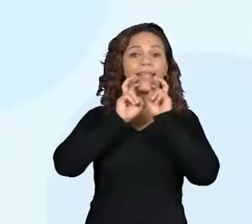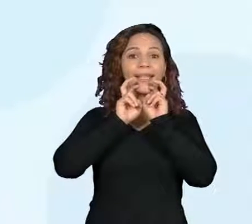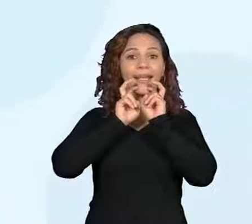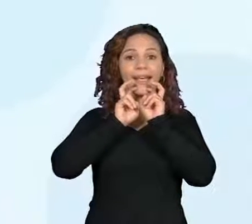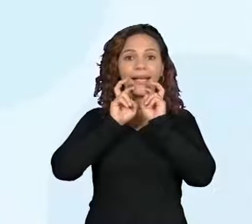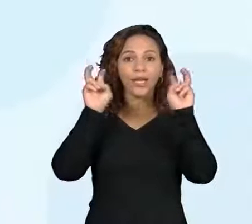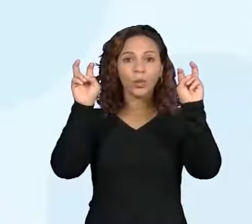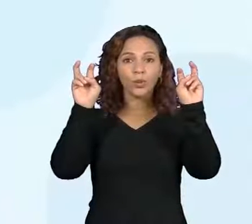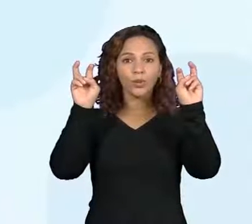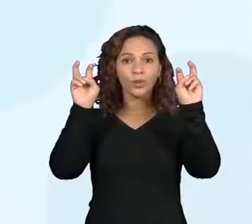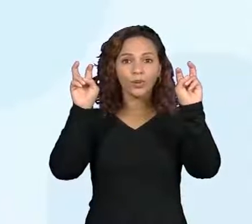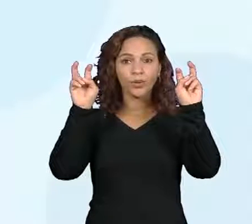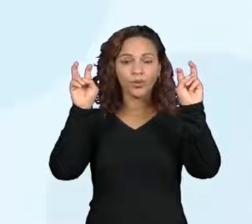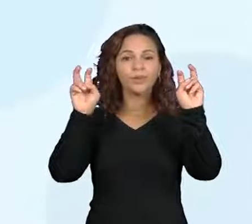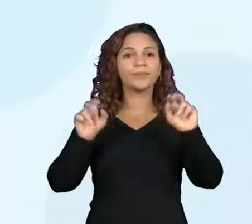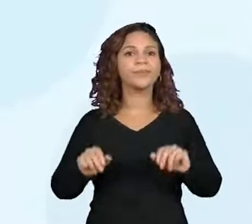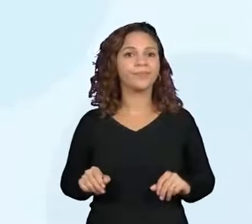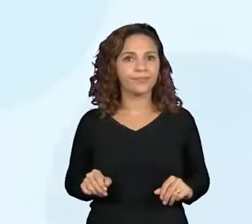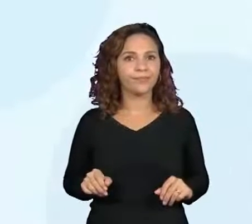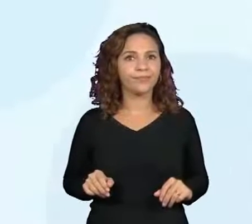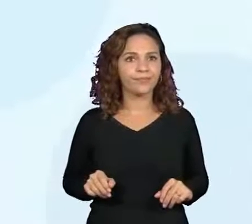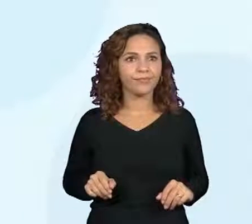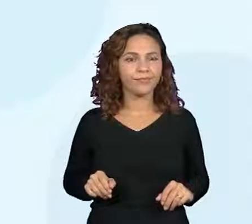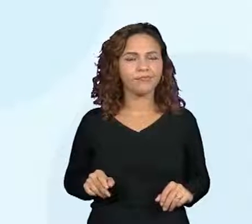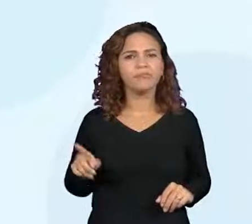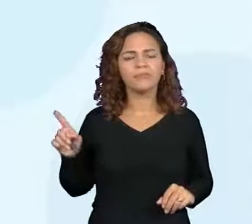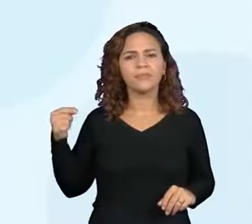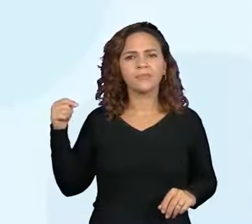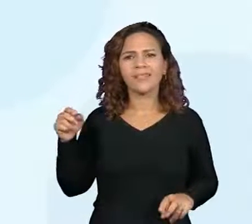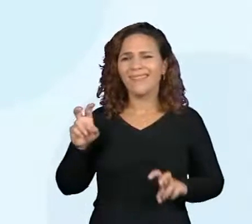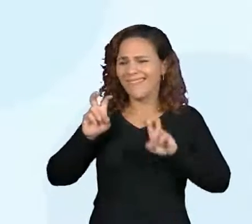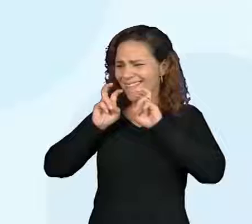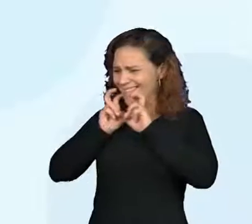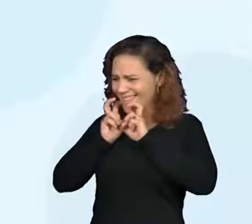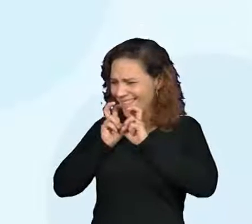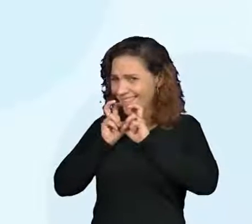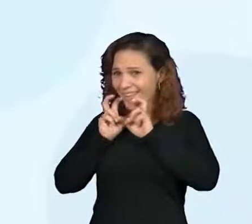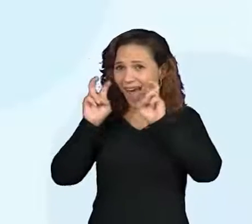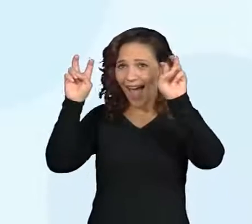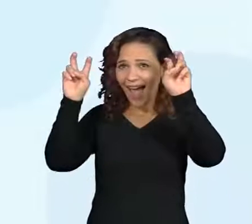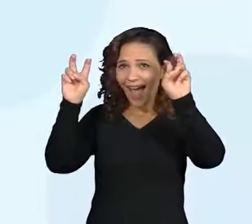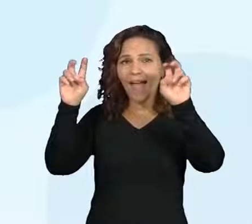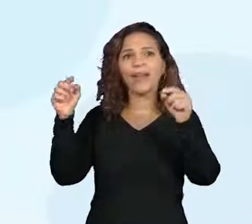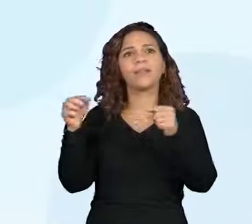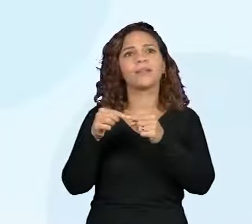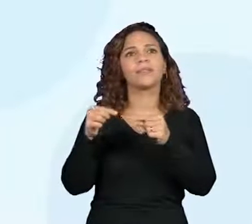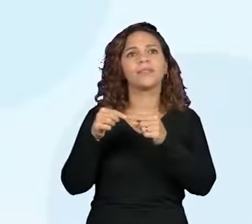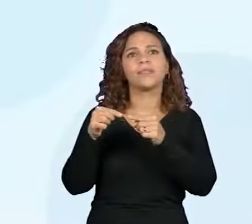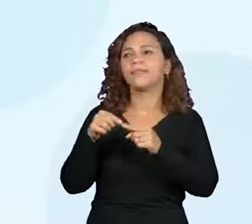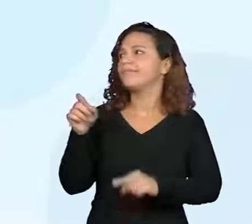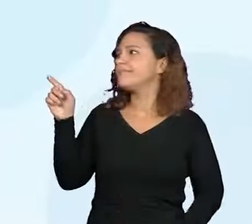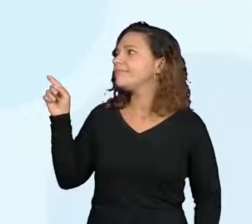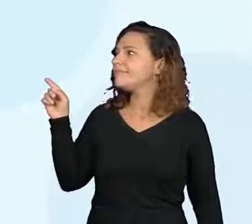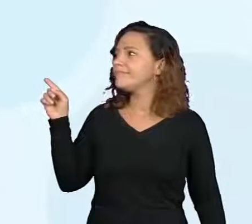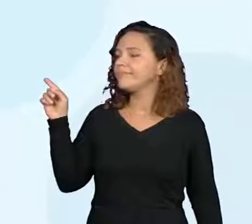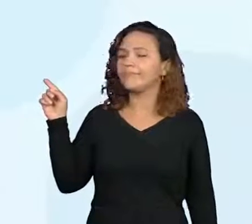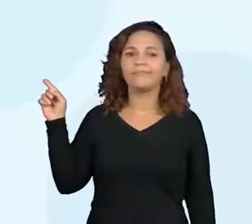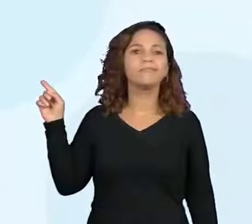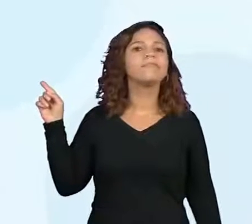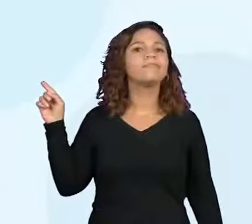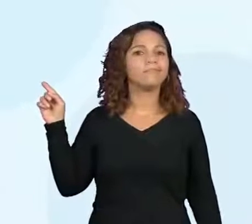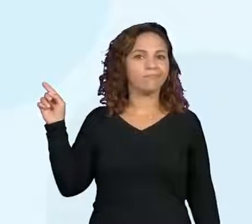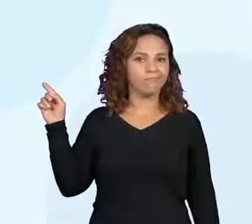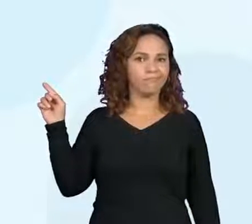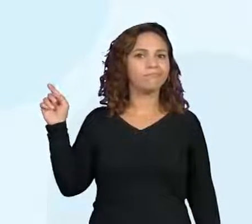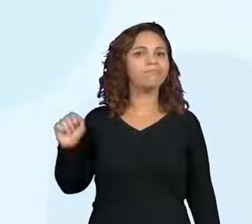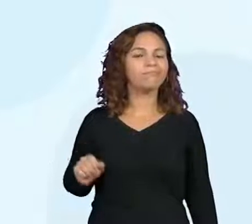grito. Vamos lá, o personagem precisa gritar na história. Então você não vai utilizar um balão de fala, você utiliza um